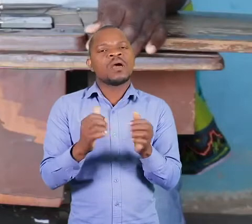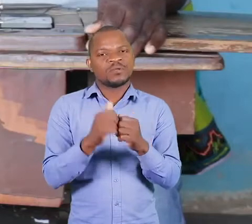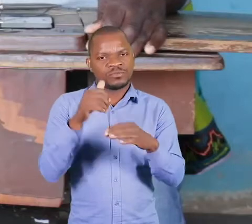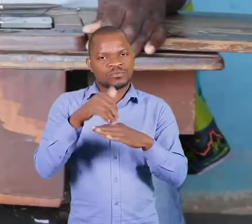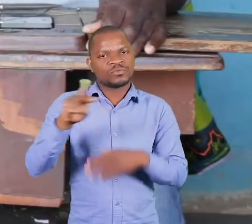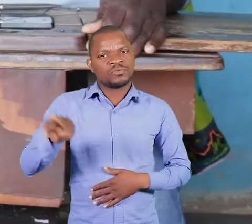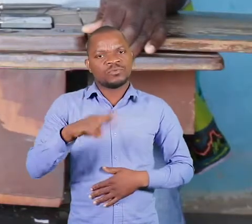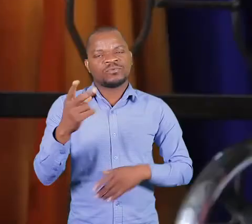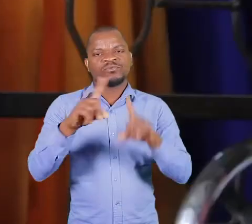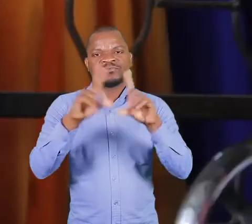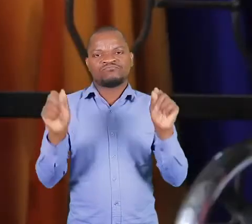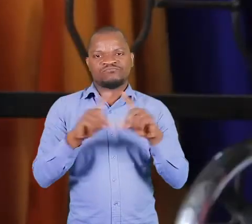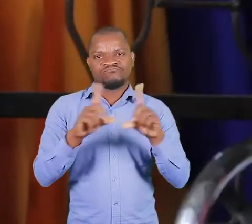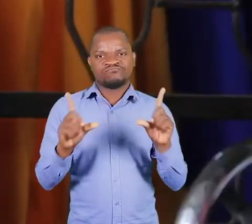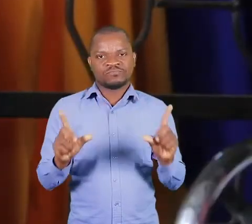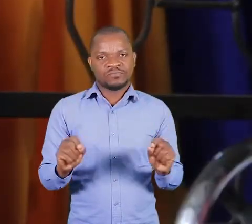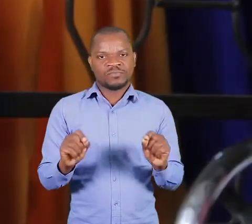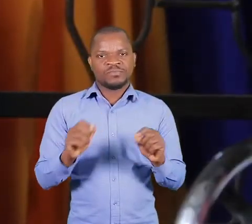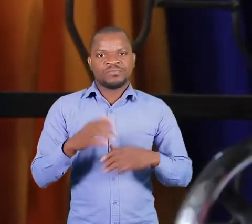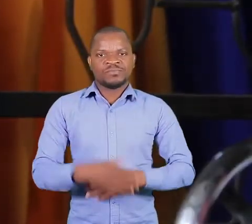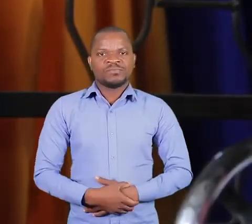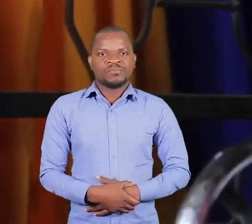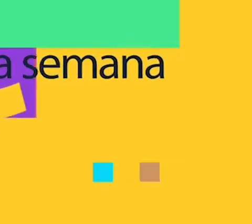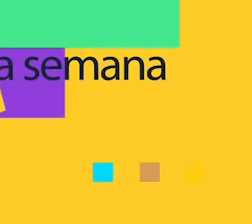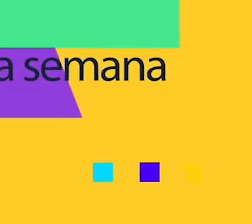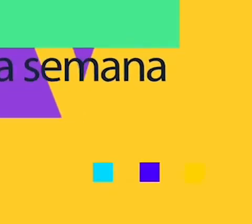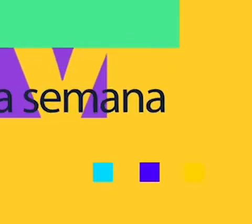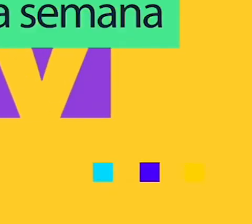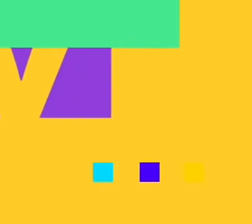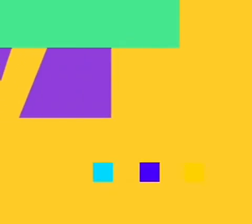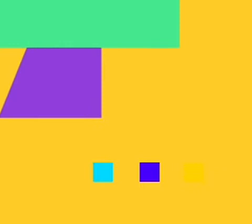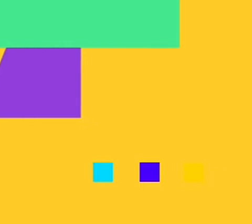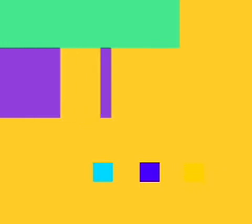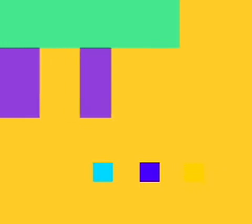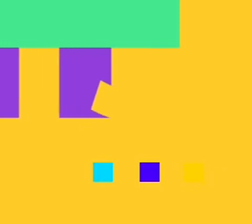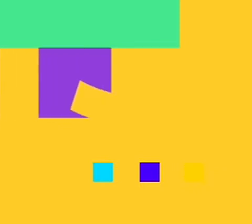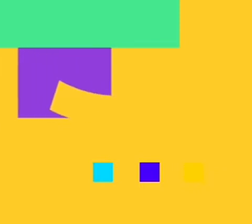ficamos por aqui e seguimos para as próximas rubricas.